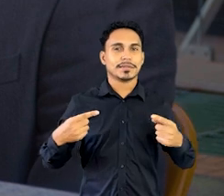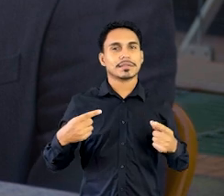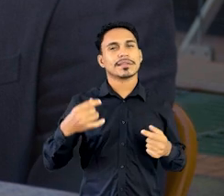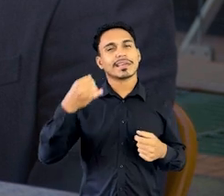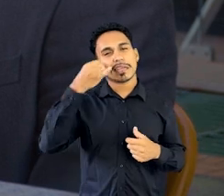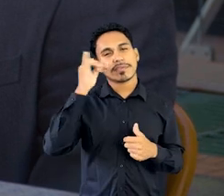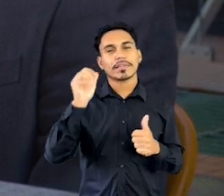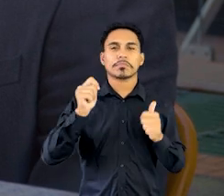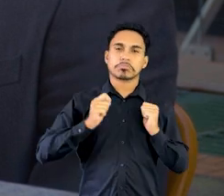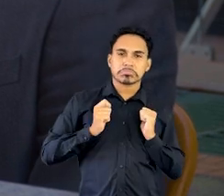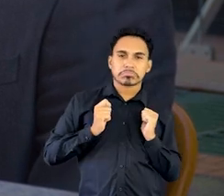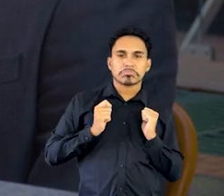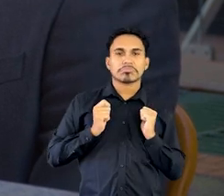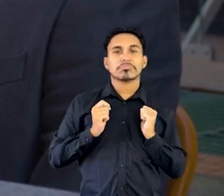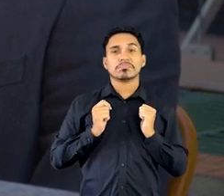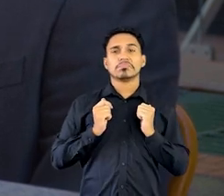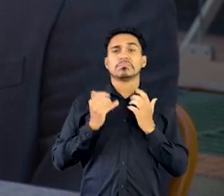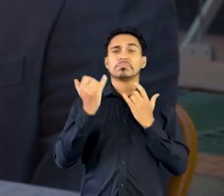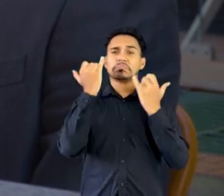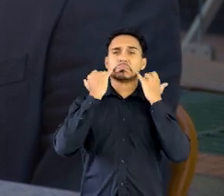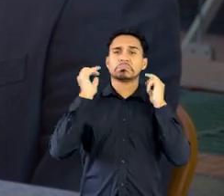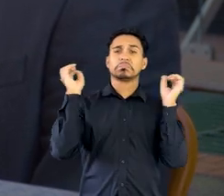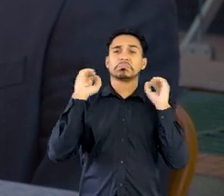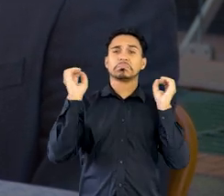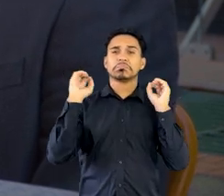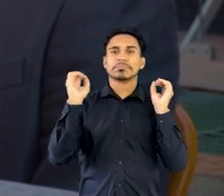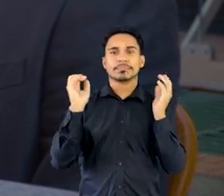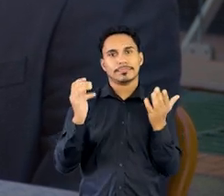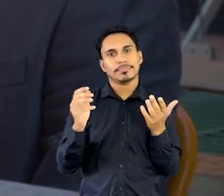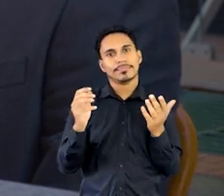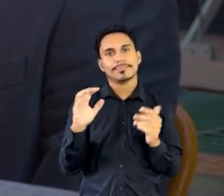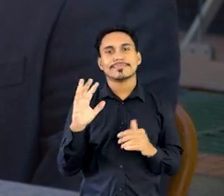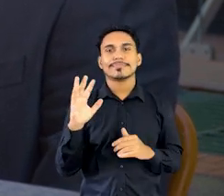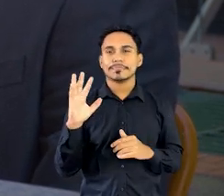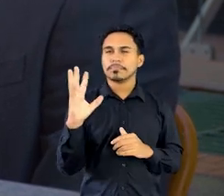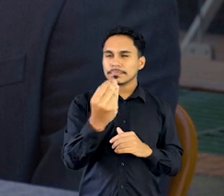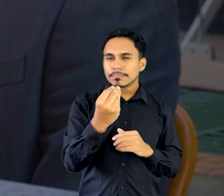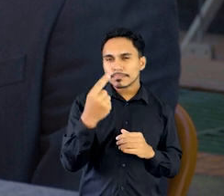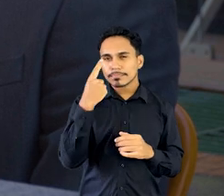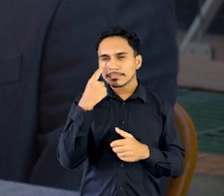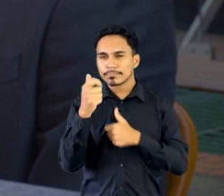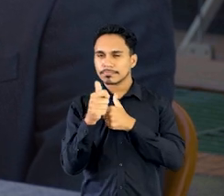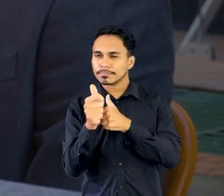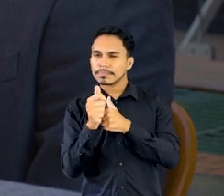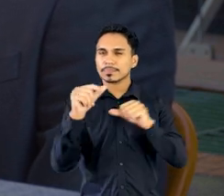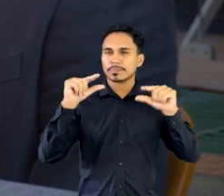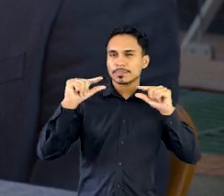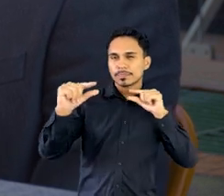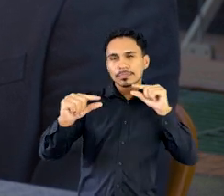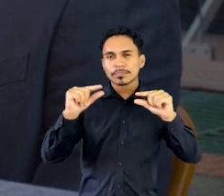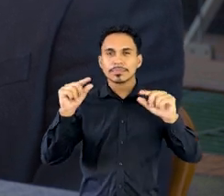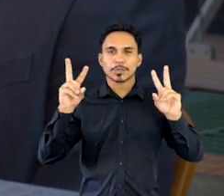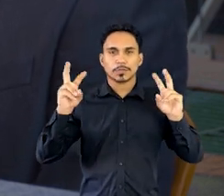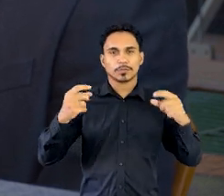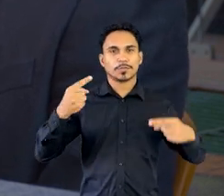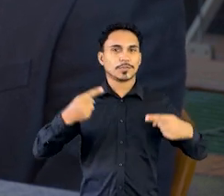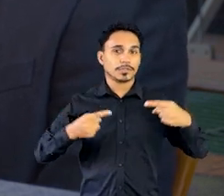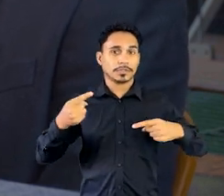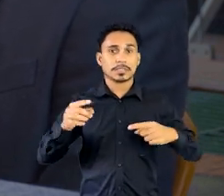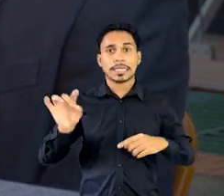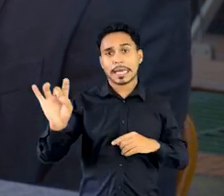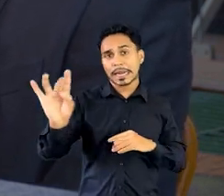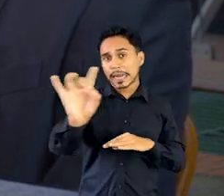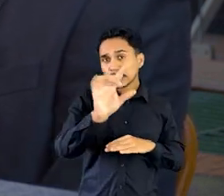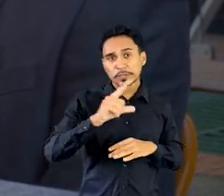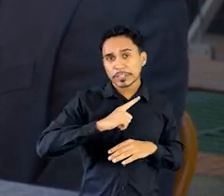saia um pouquinho da nossa zona de conforto daquilo que a gente né Todo mundo quer opinar um pouquinho sobre todo mundo entende um pouquinho